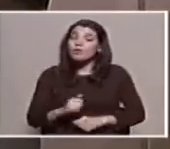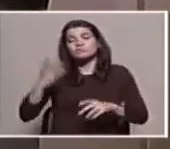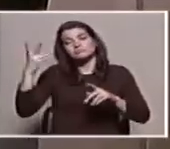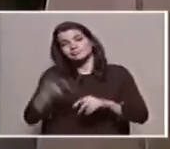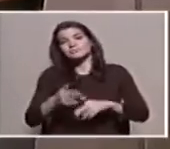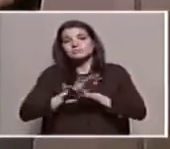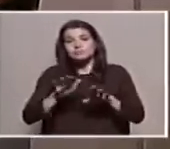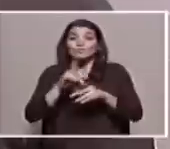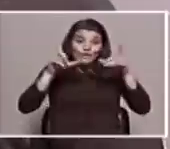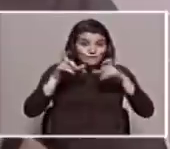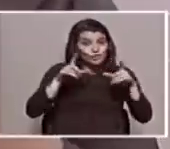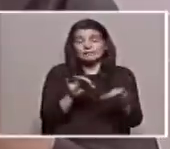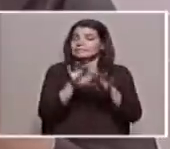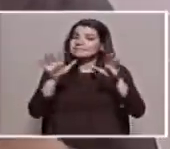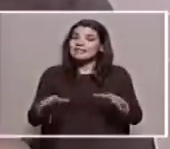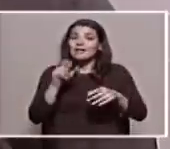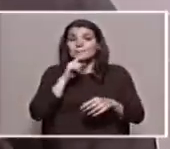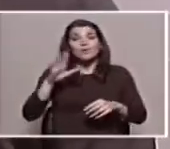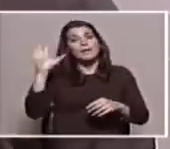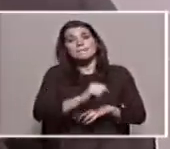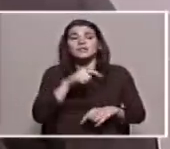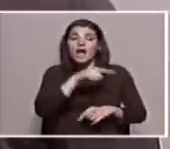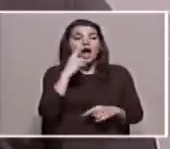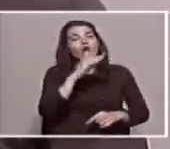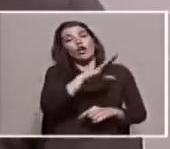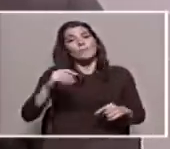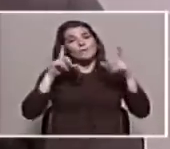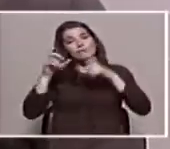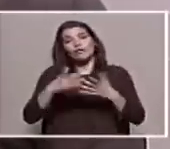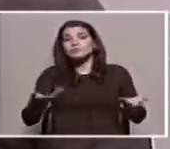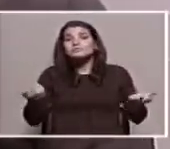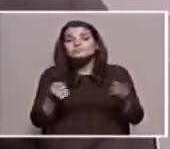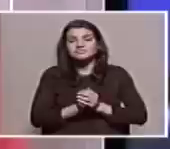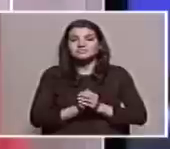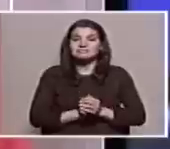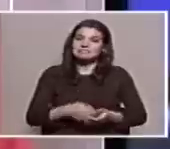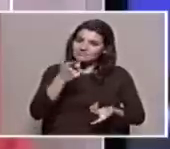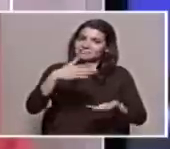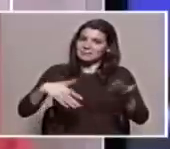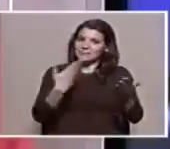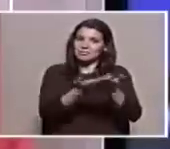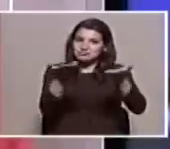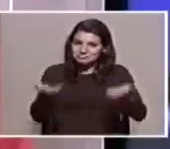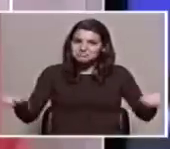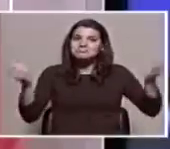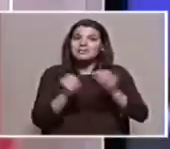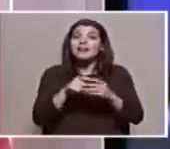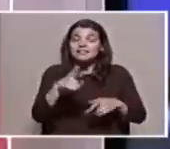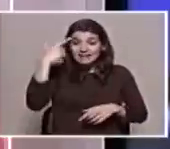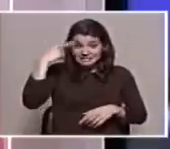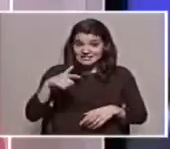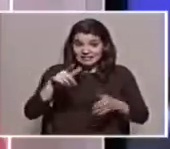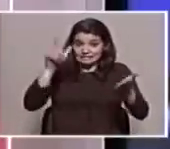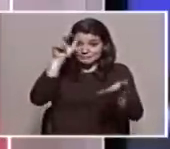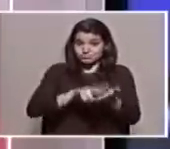fot e uma foto poderia ter exatamente também o plágio de de imagem ou do som aqui fica então vai já está licenciado por um